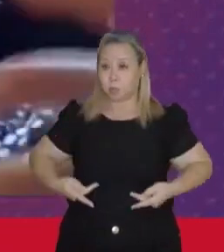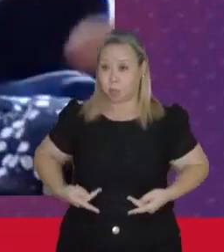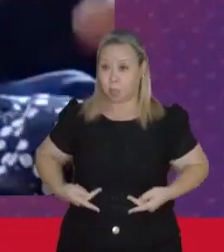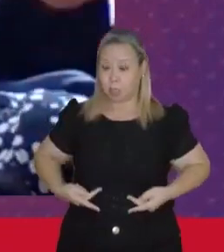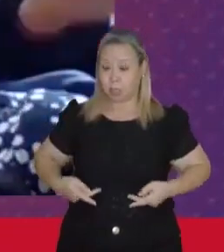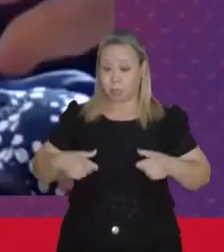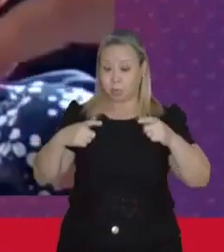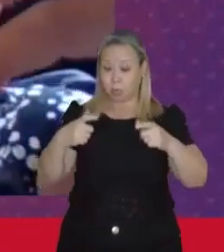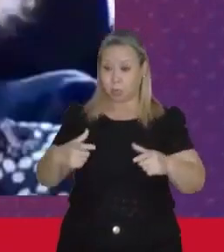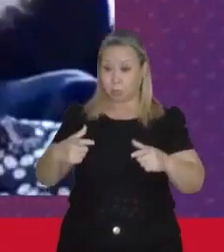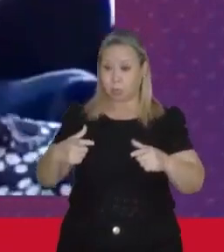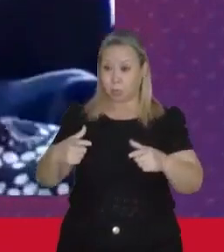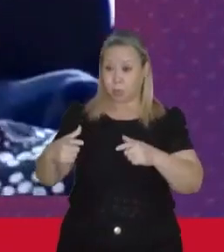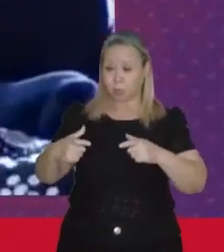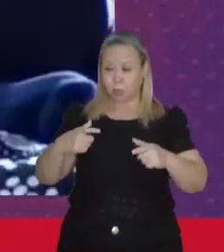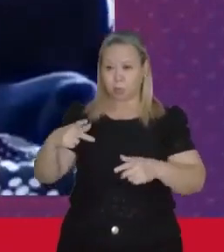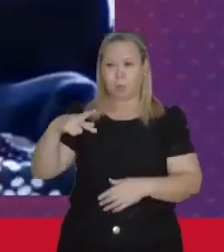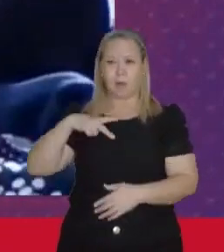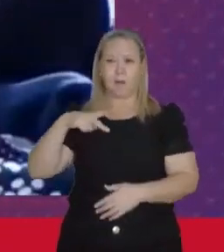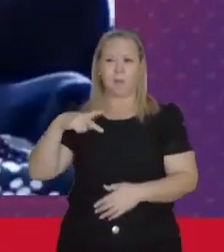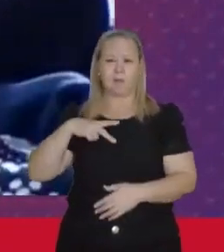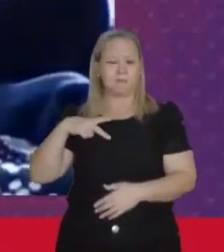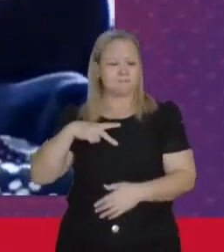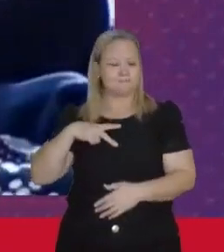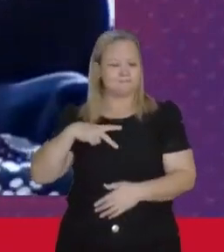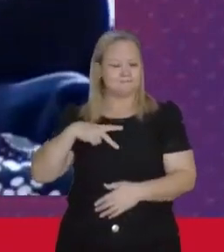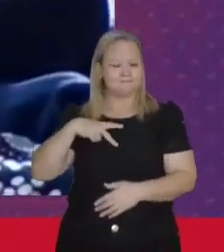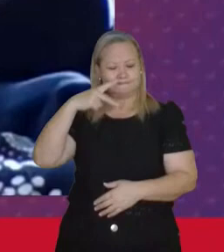no espaço privado das mulheres.